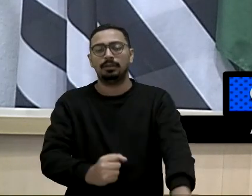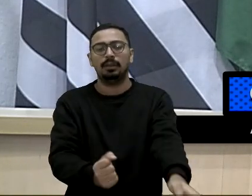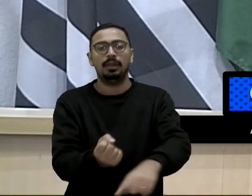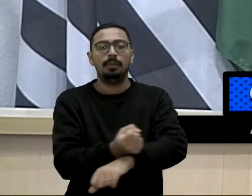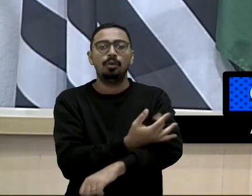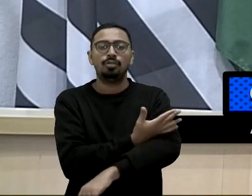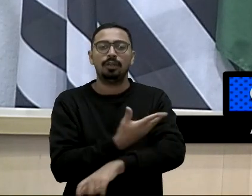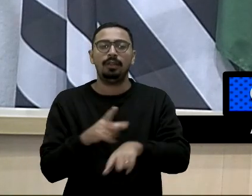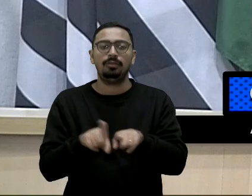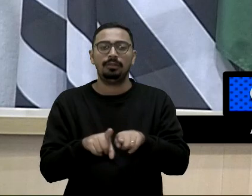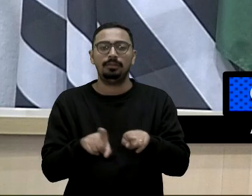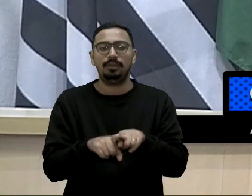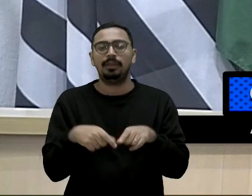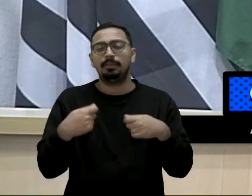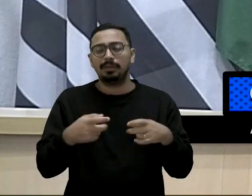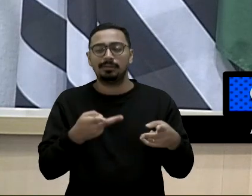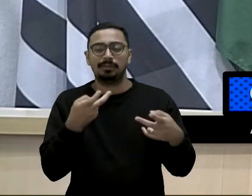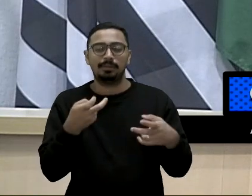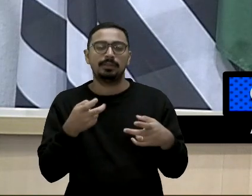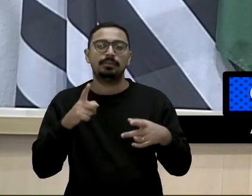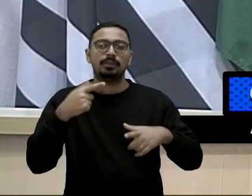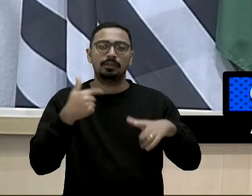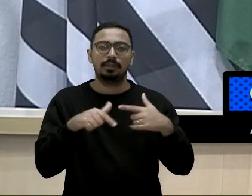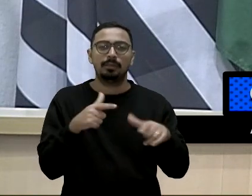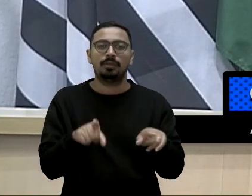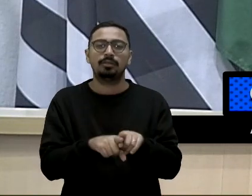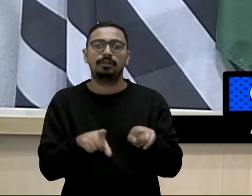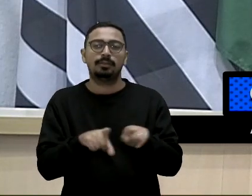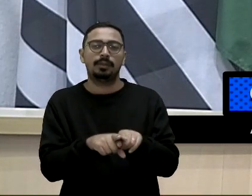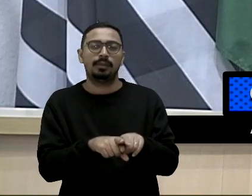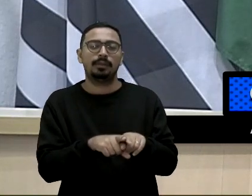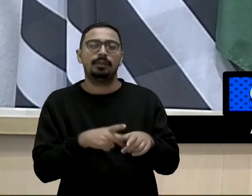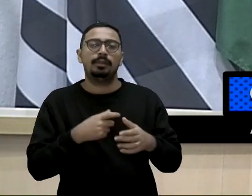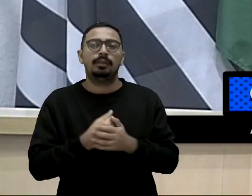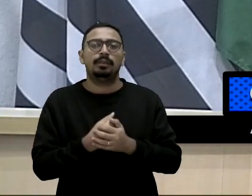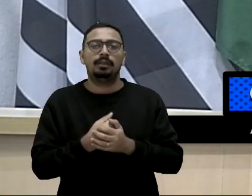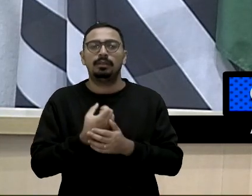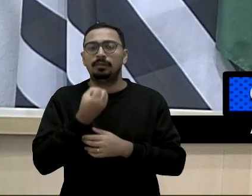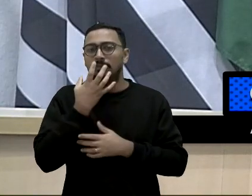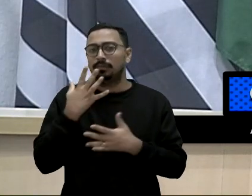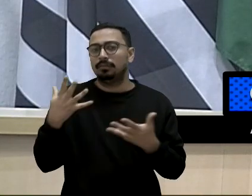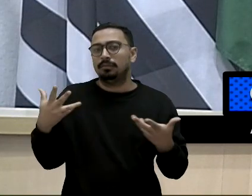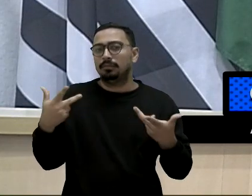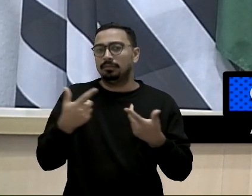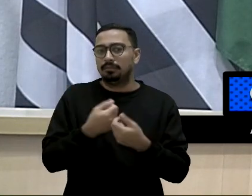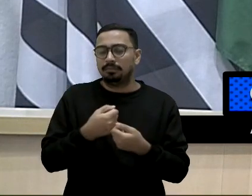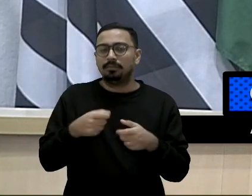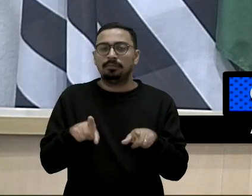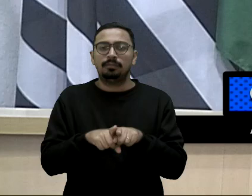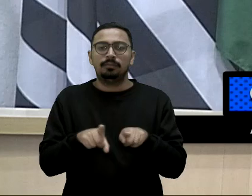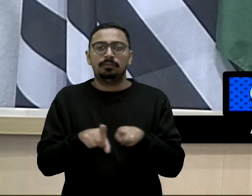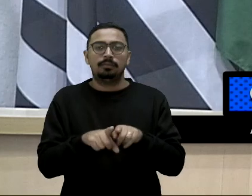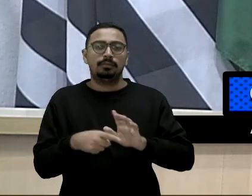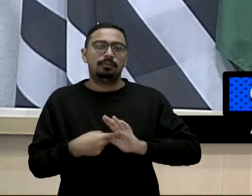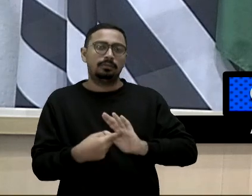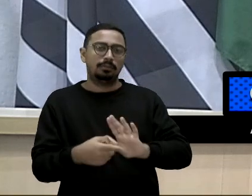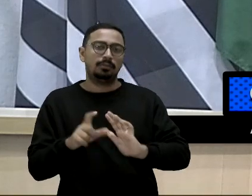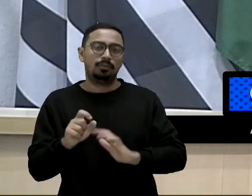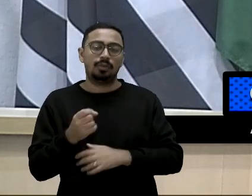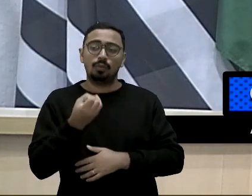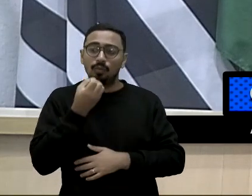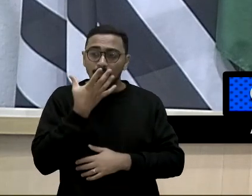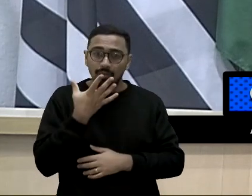né? Vários trabalhos de boa qualidade e nível de evidências